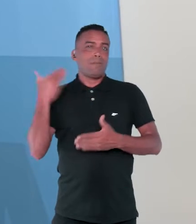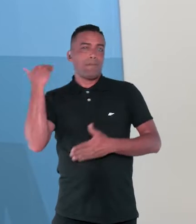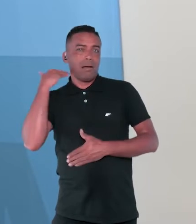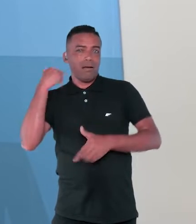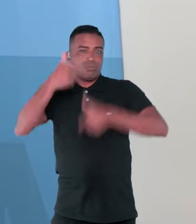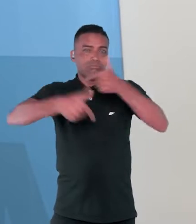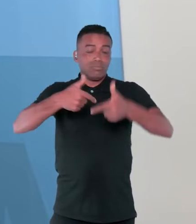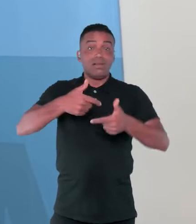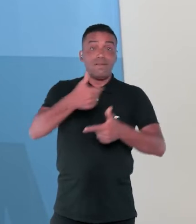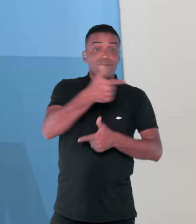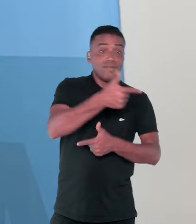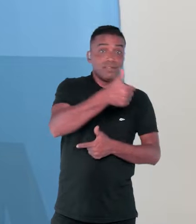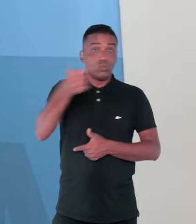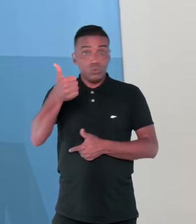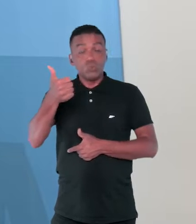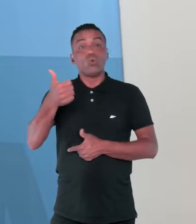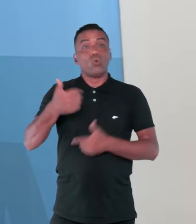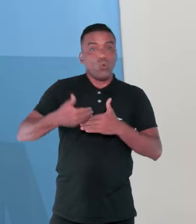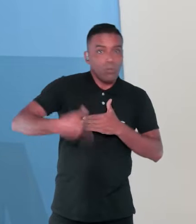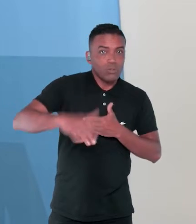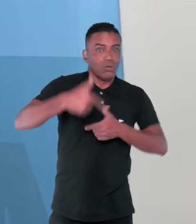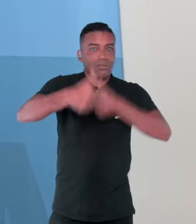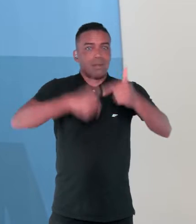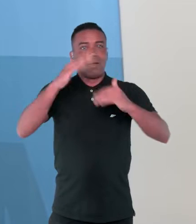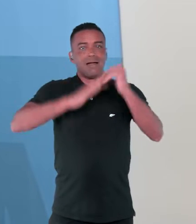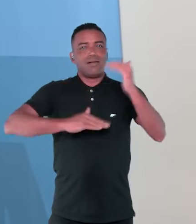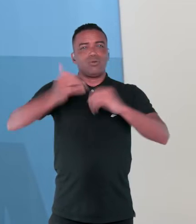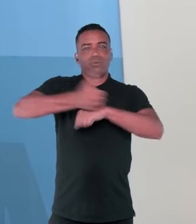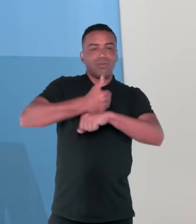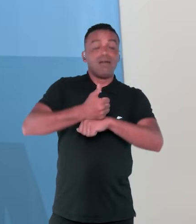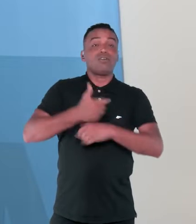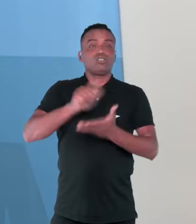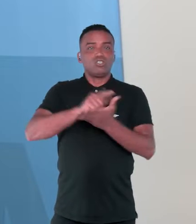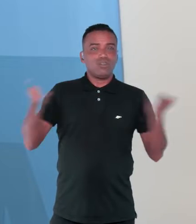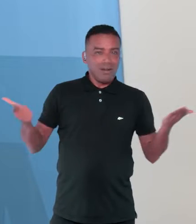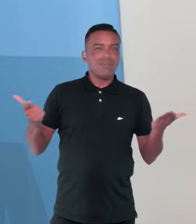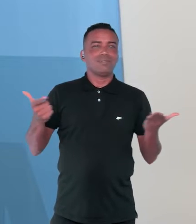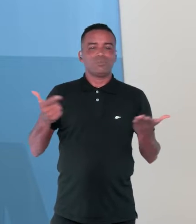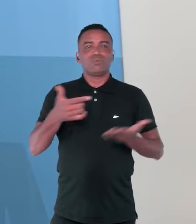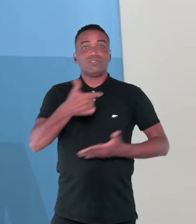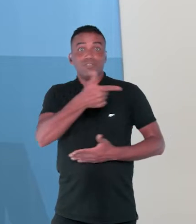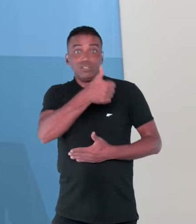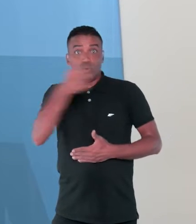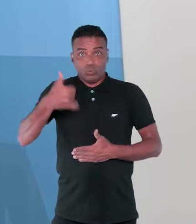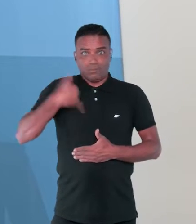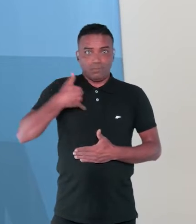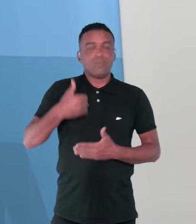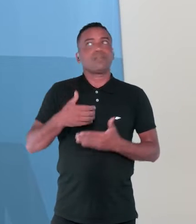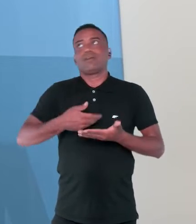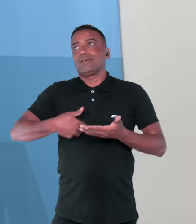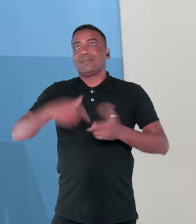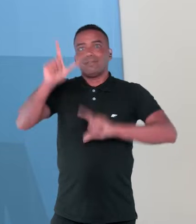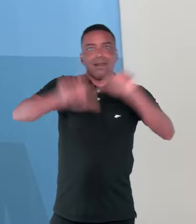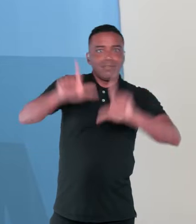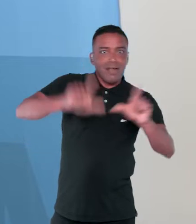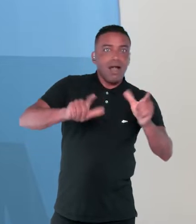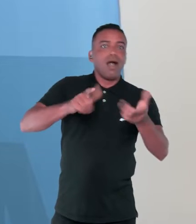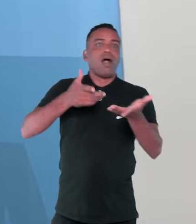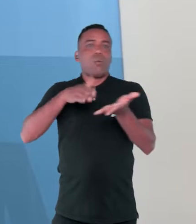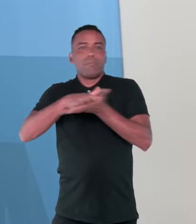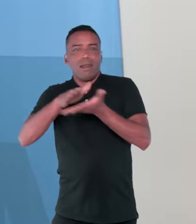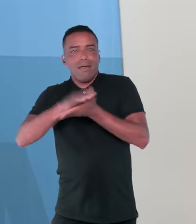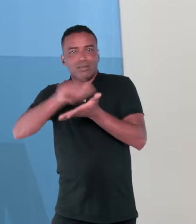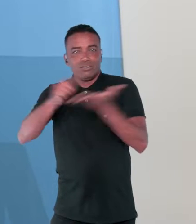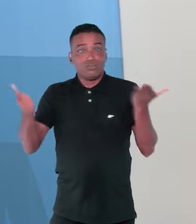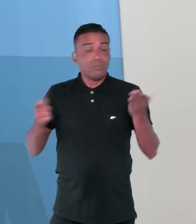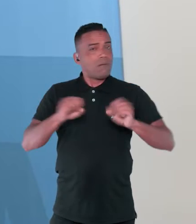no jornalismo, continuando sua jornada até a presente data. Passou por jornal impresso e televisão, mas o